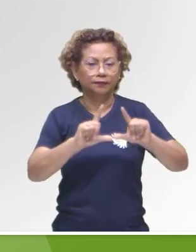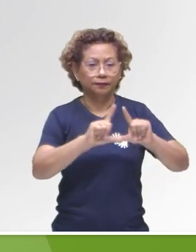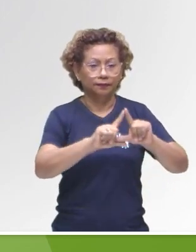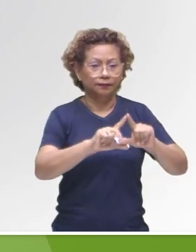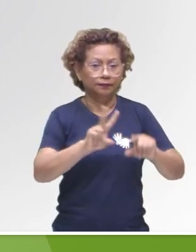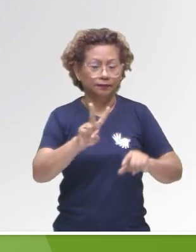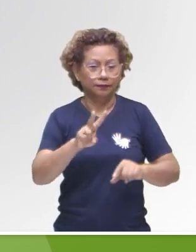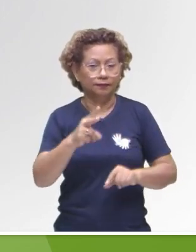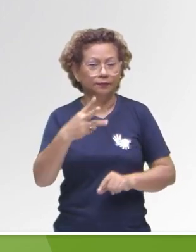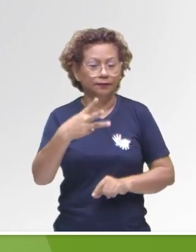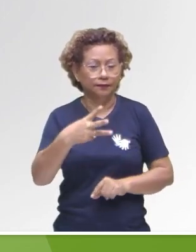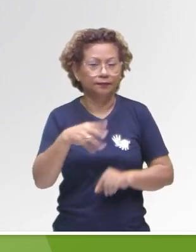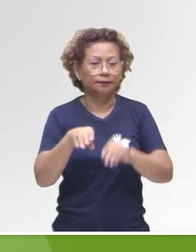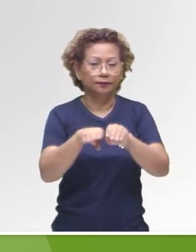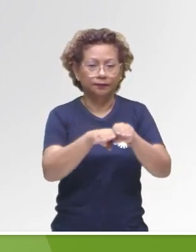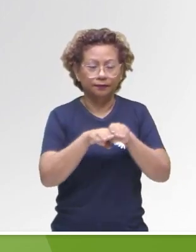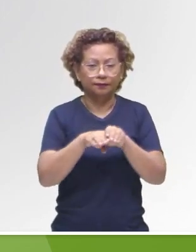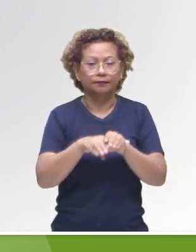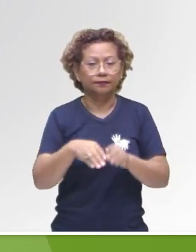ΔV3,